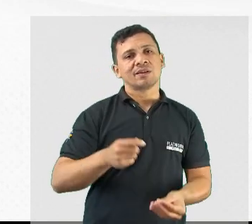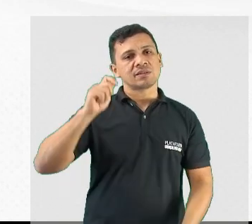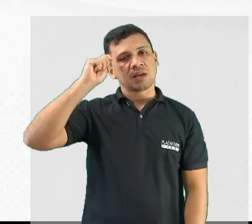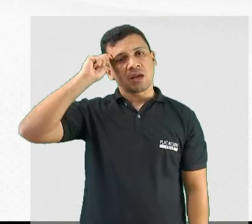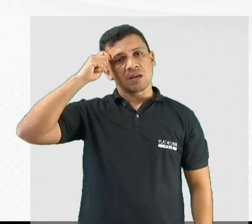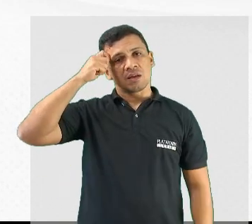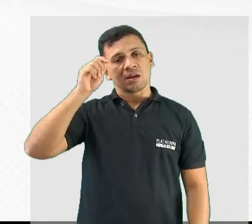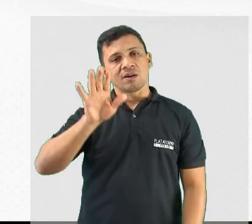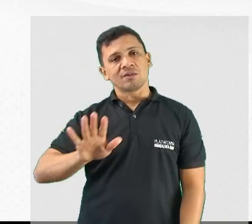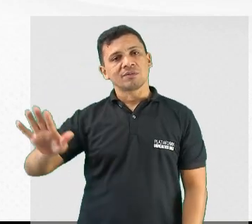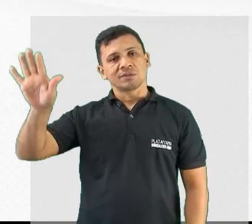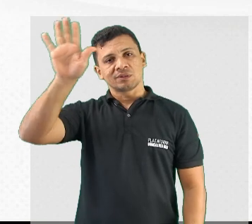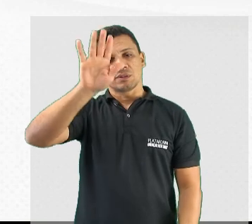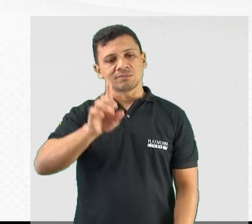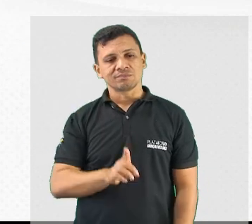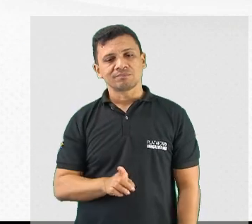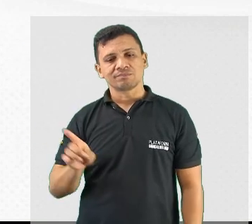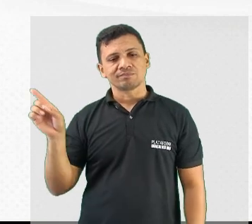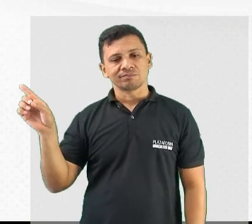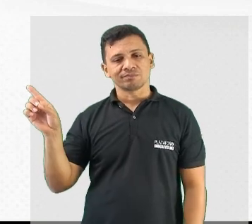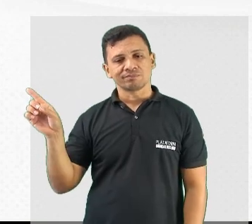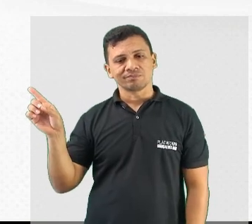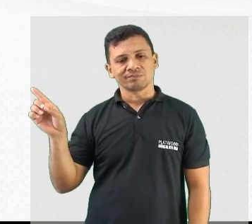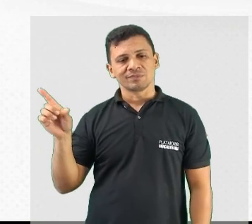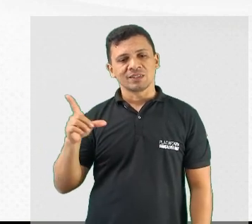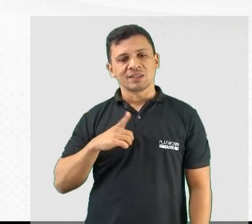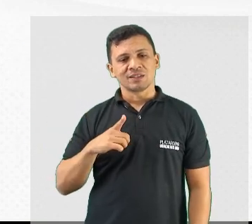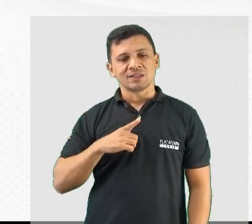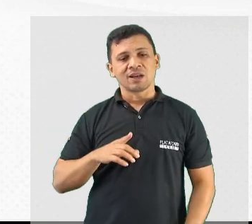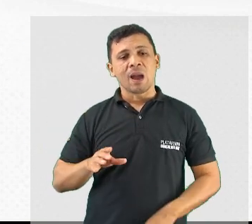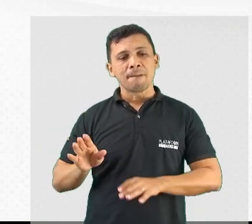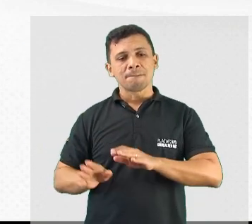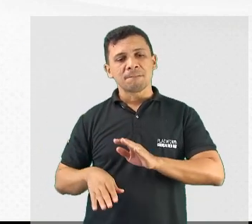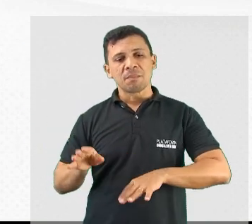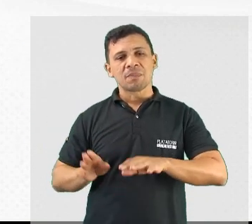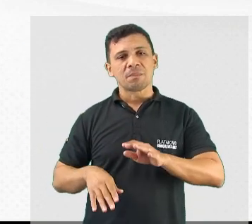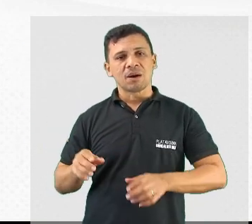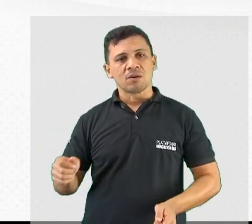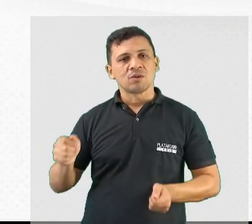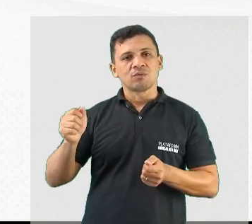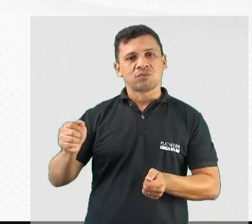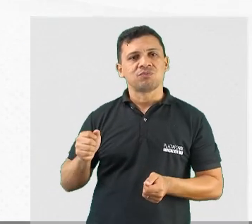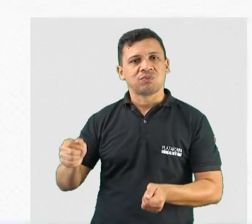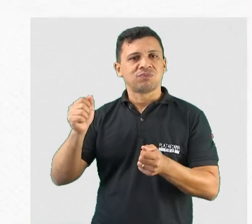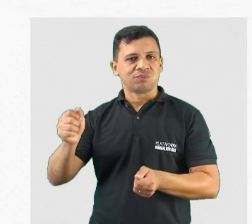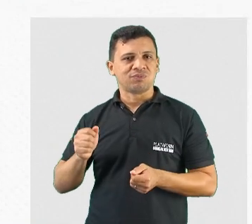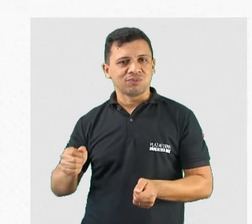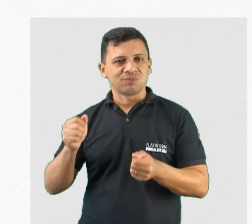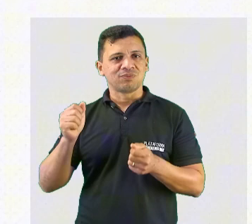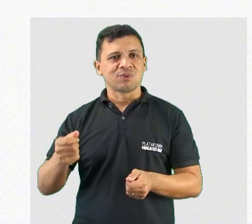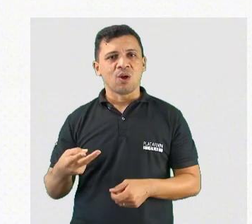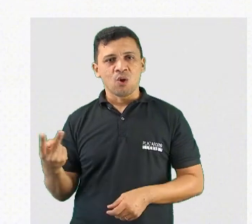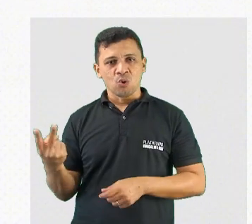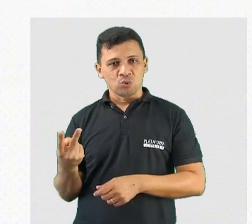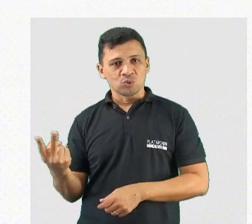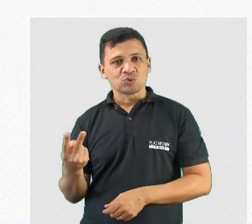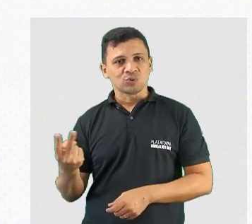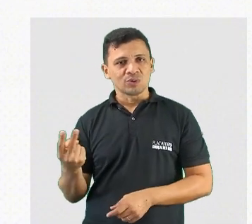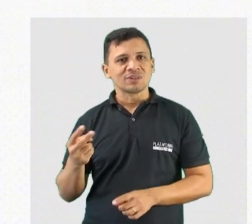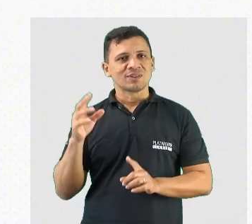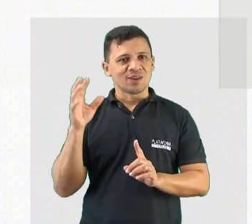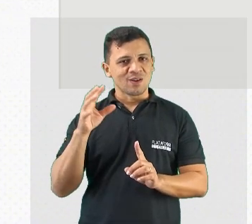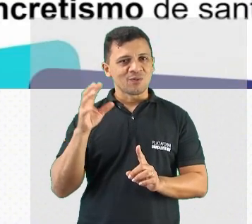Esse aí na imagem de vocês é o xequerê e o tambor candongueiro, instrumentos musicais de influência africana que vocês vão ver em